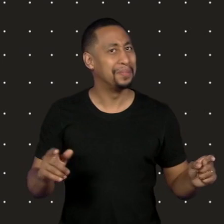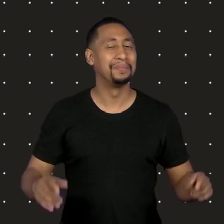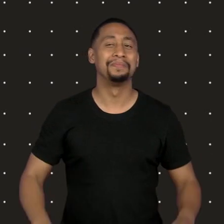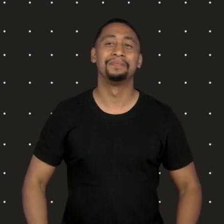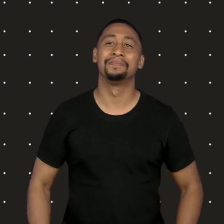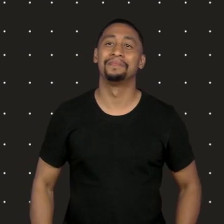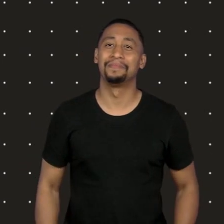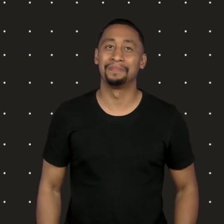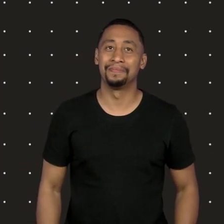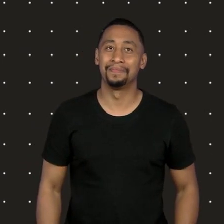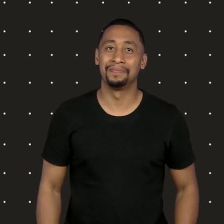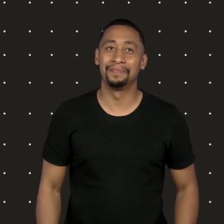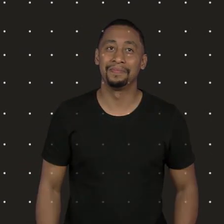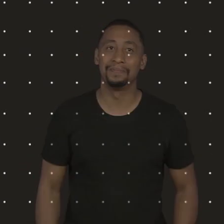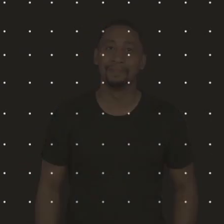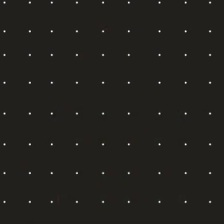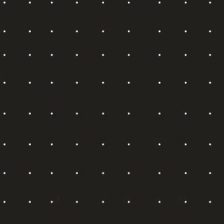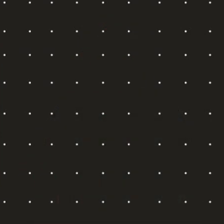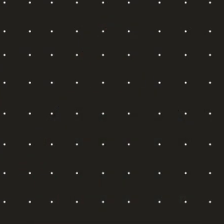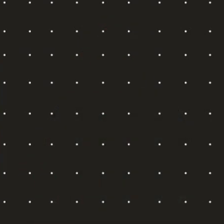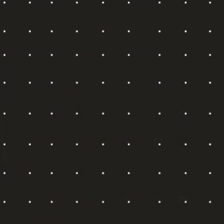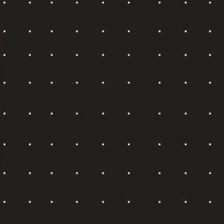Vila Morena,